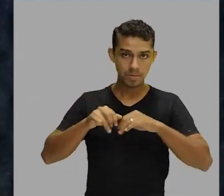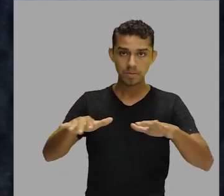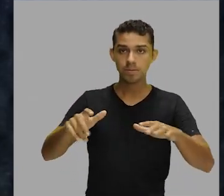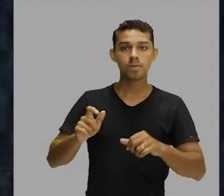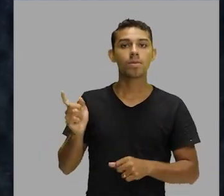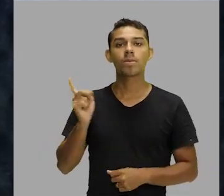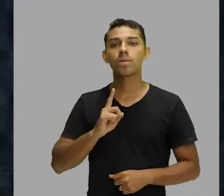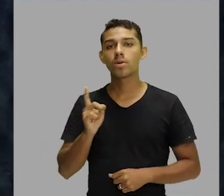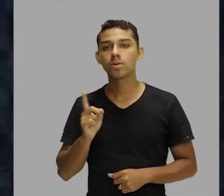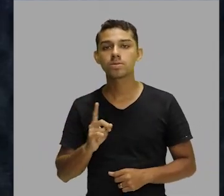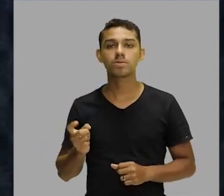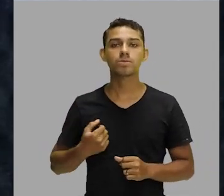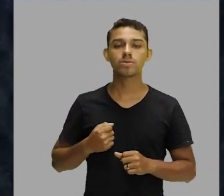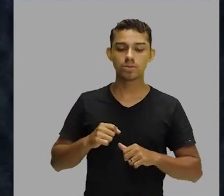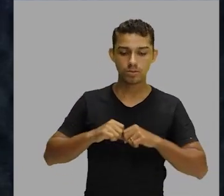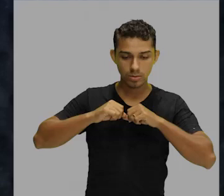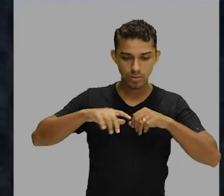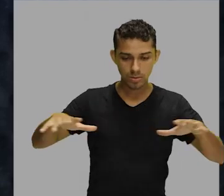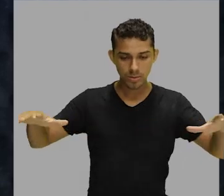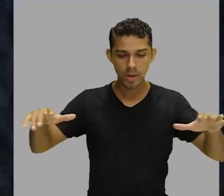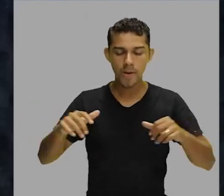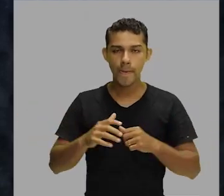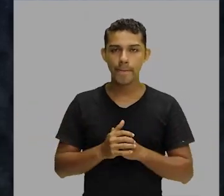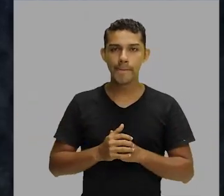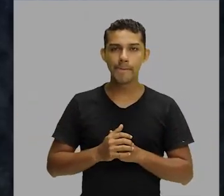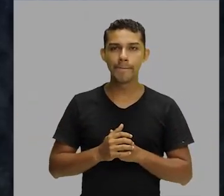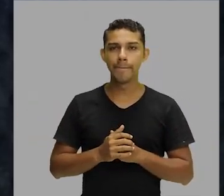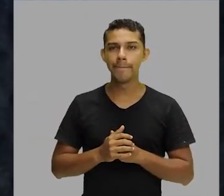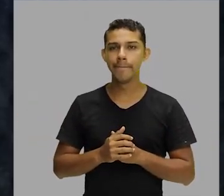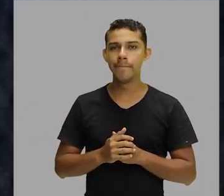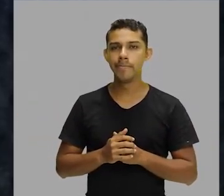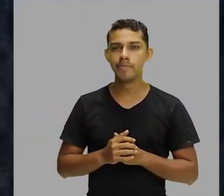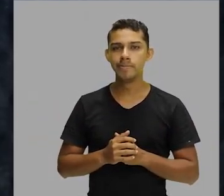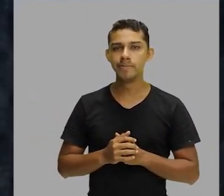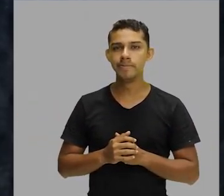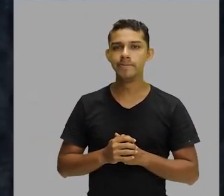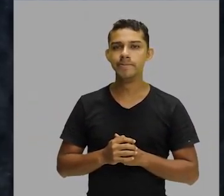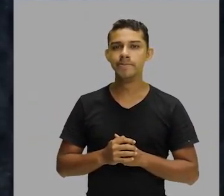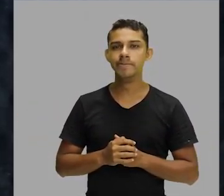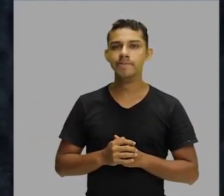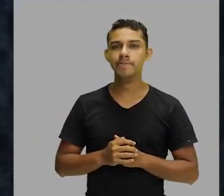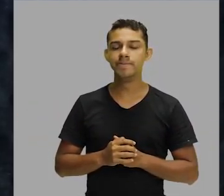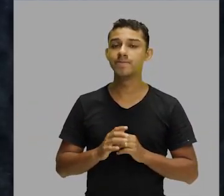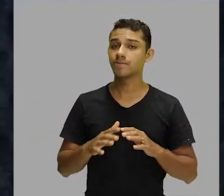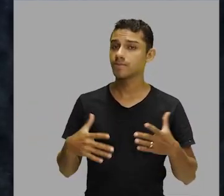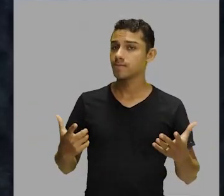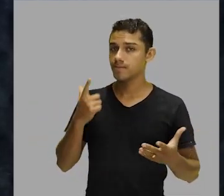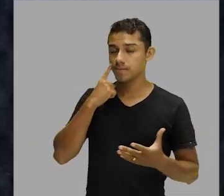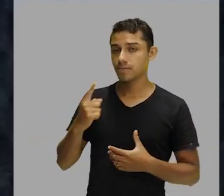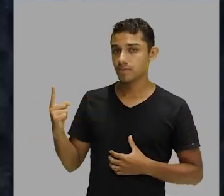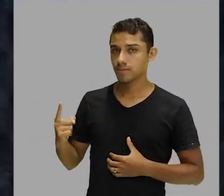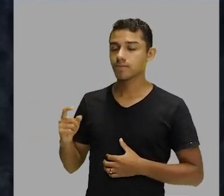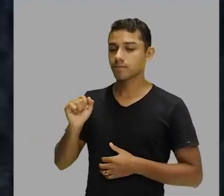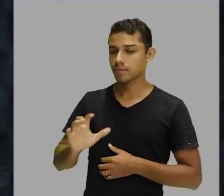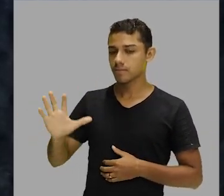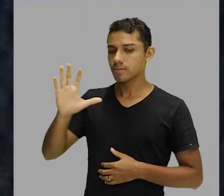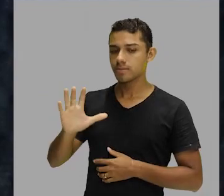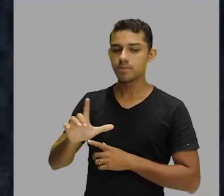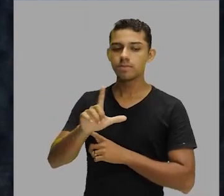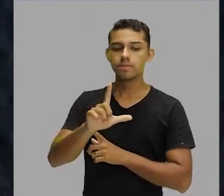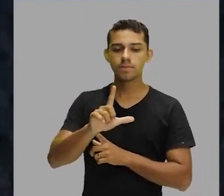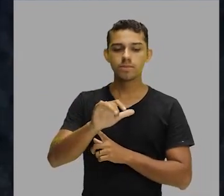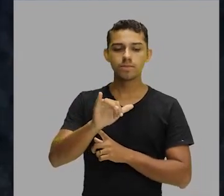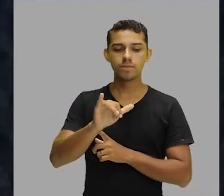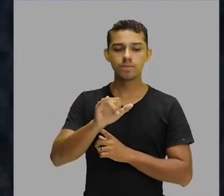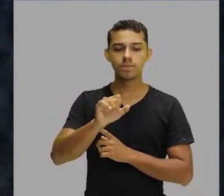ele não promoveu a produção de vírus no interior da bactéria. Então, esse ciclo